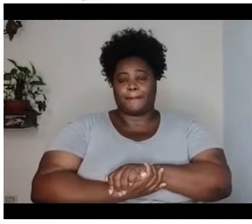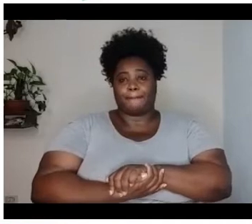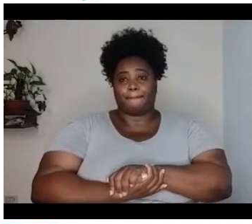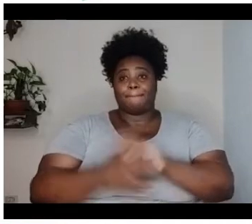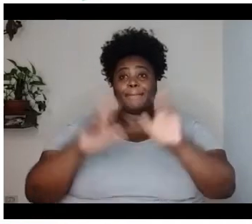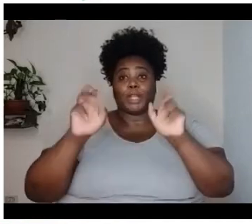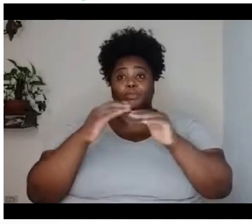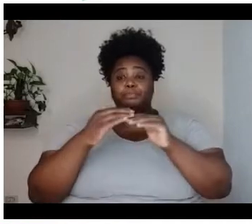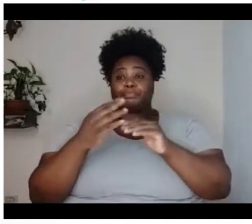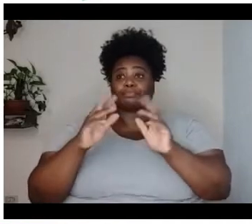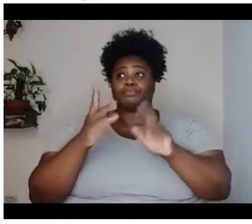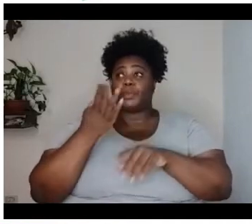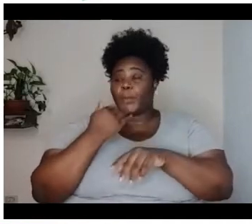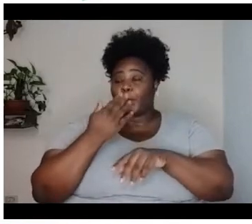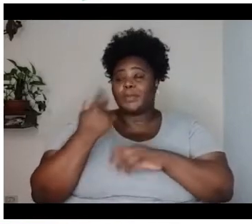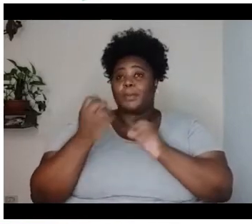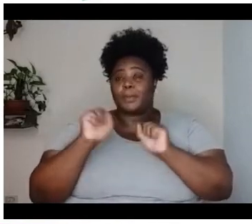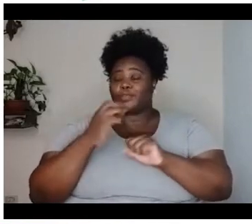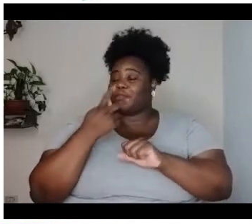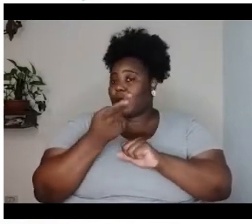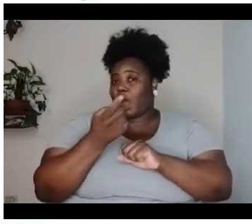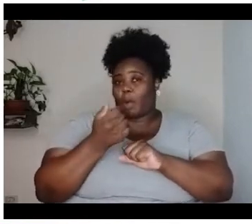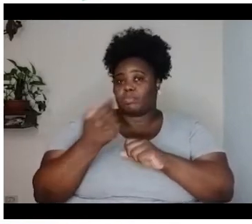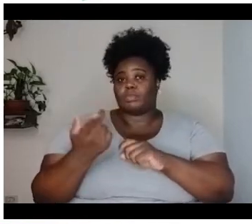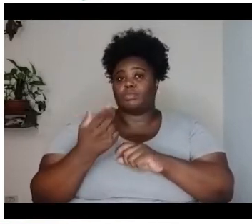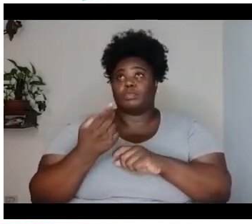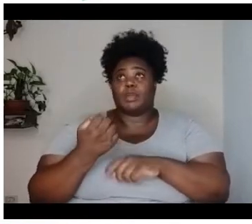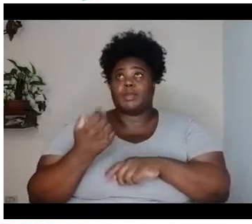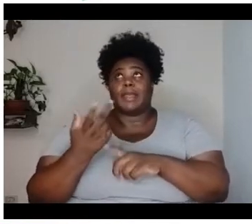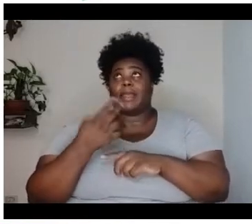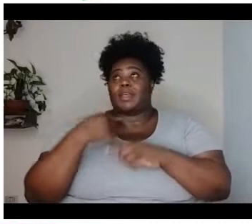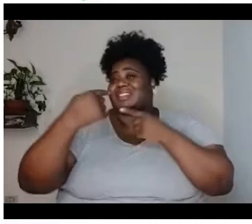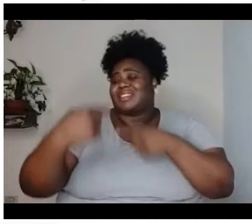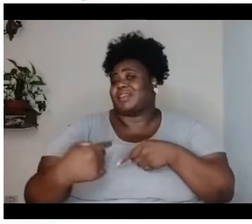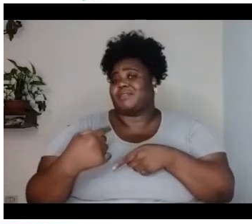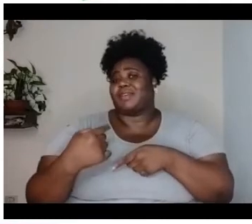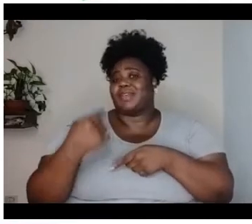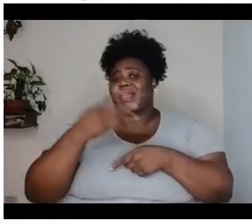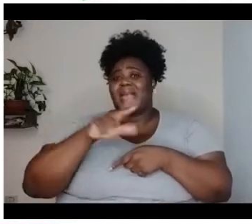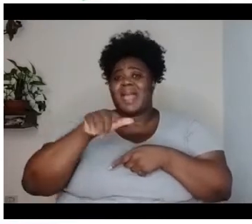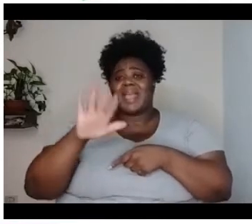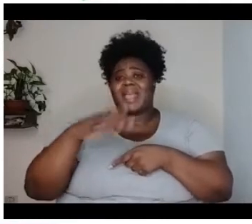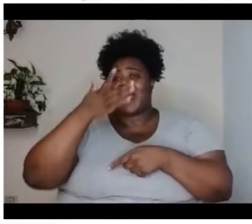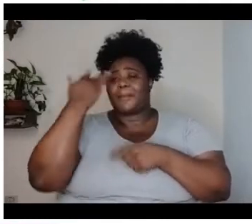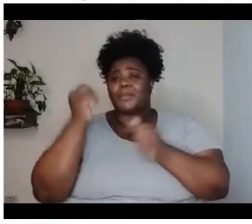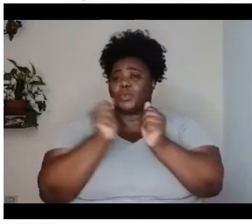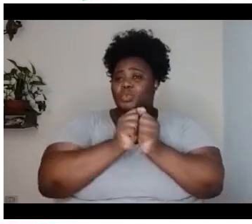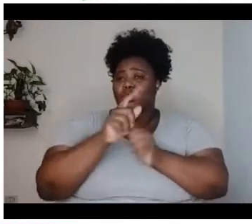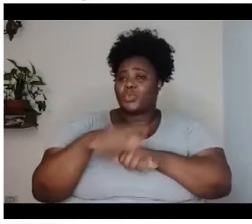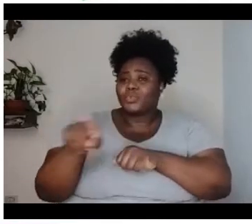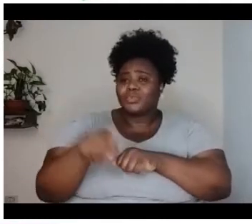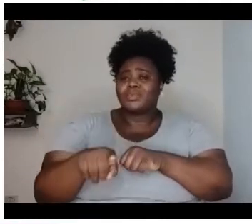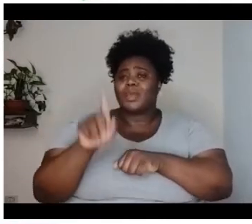sobremesa, se você puder comentar um pouco, digamos assim, que desafio foi esse? Quem são as pessoas que estão com você? O que é